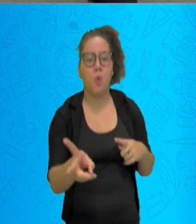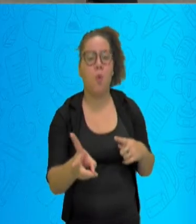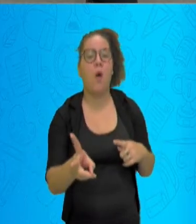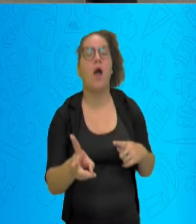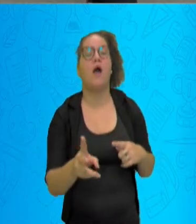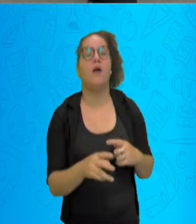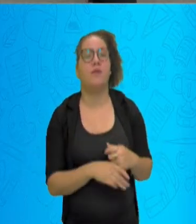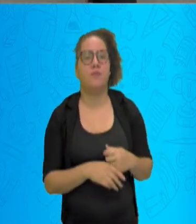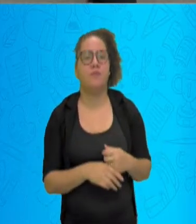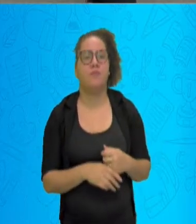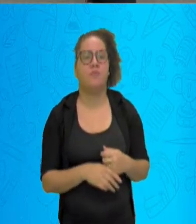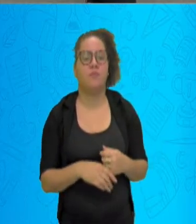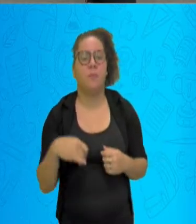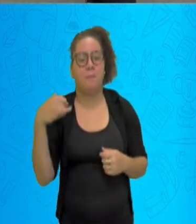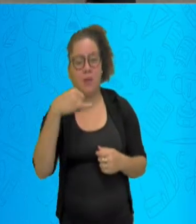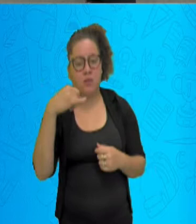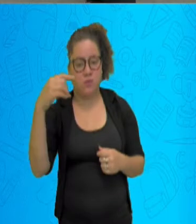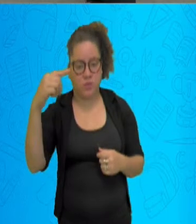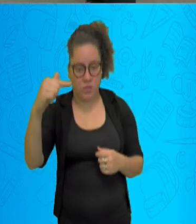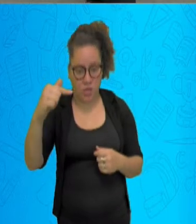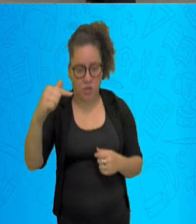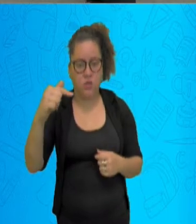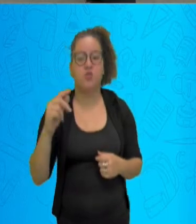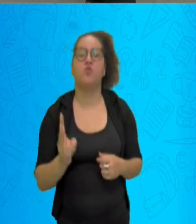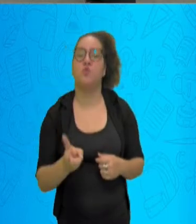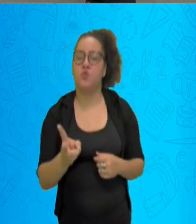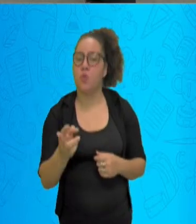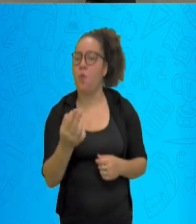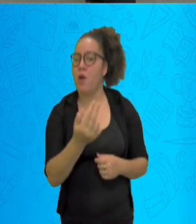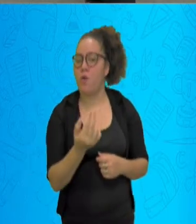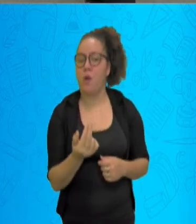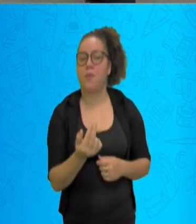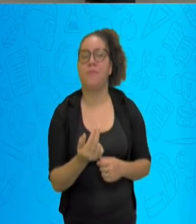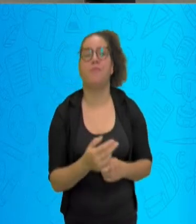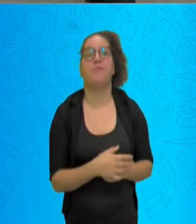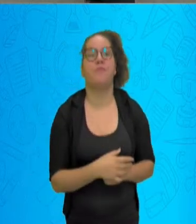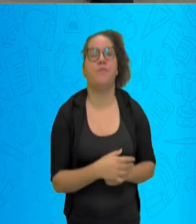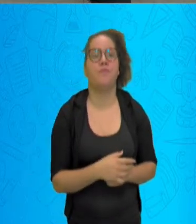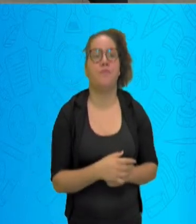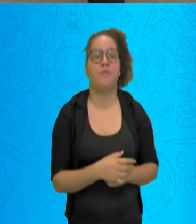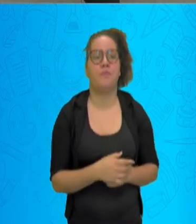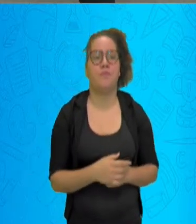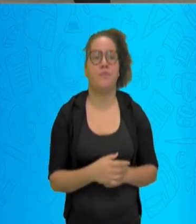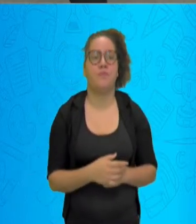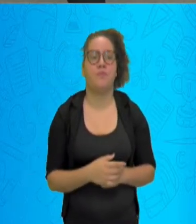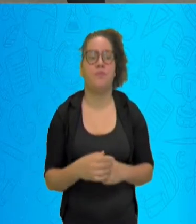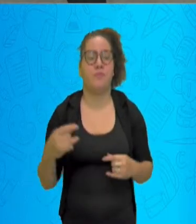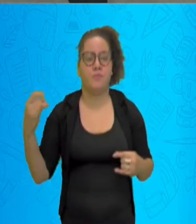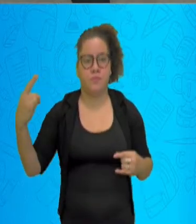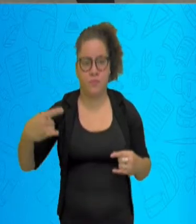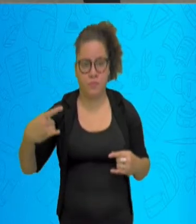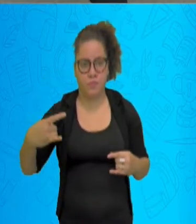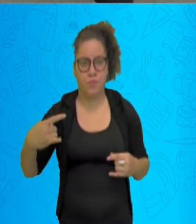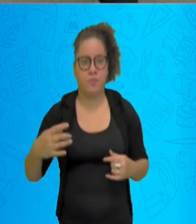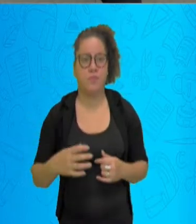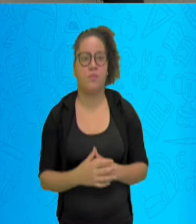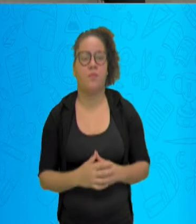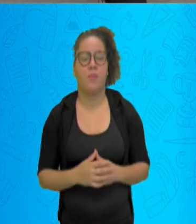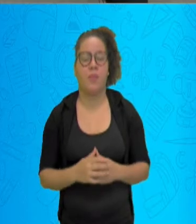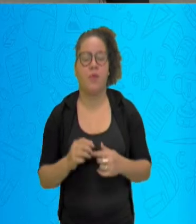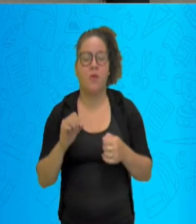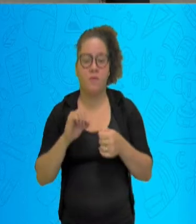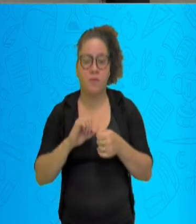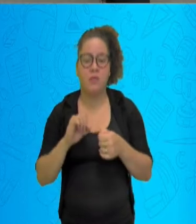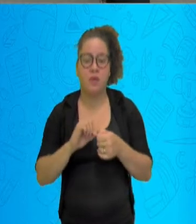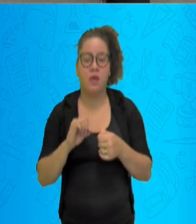parêntese igual, olha, não é menos 7? Vai continuar menos 7. E vou resolver